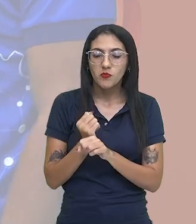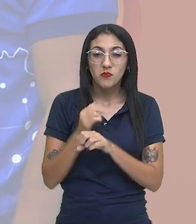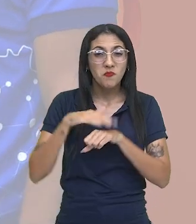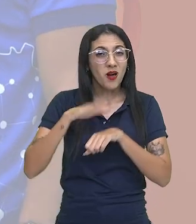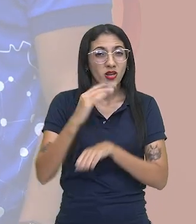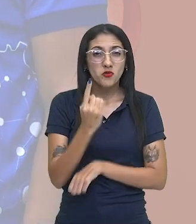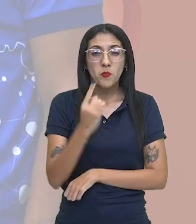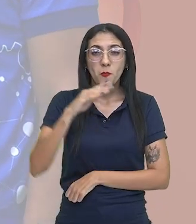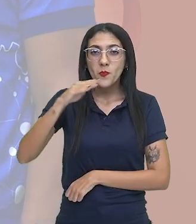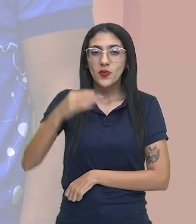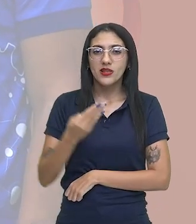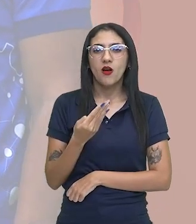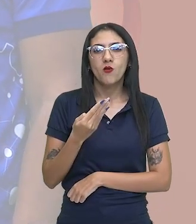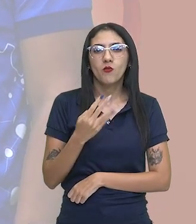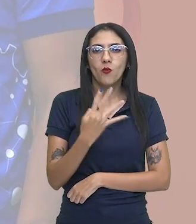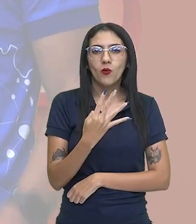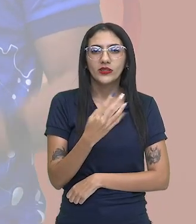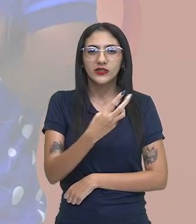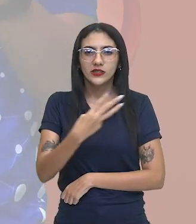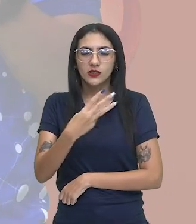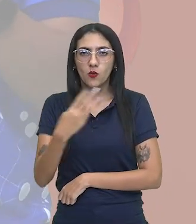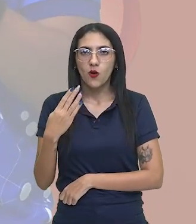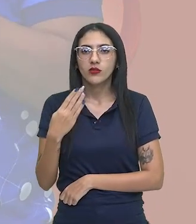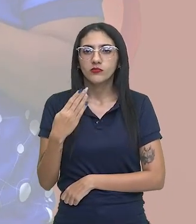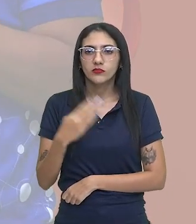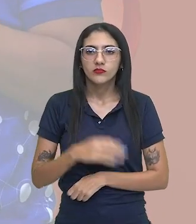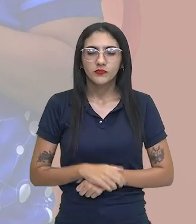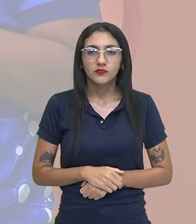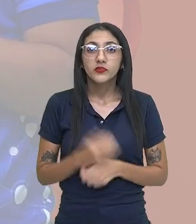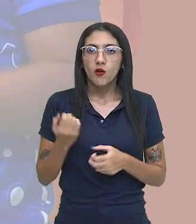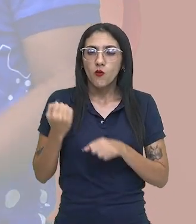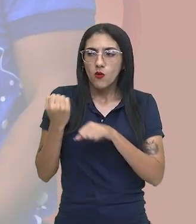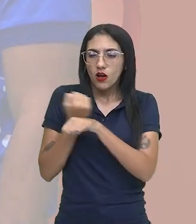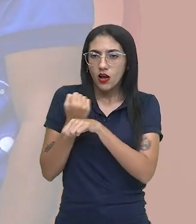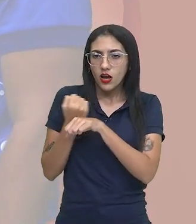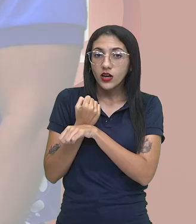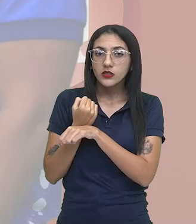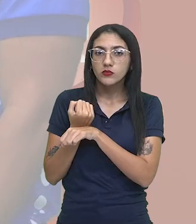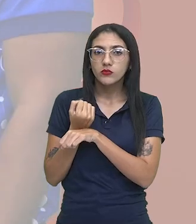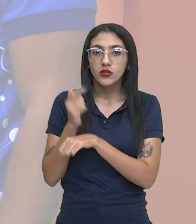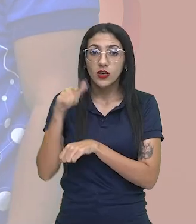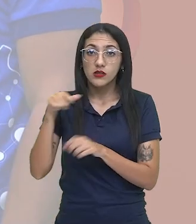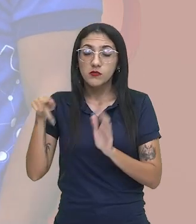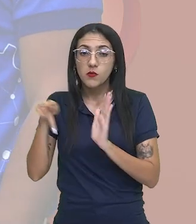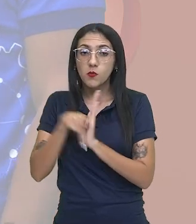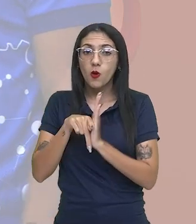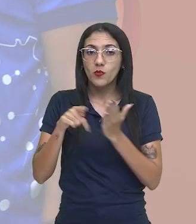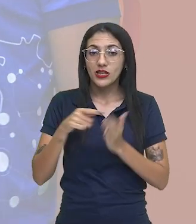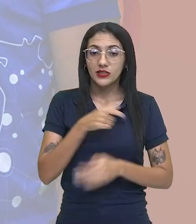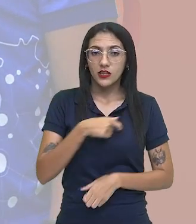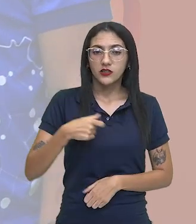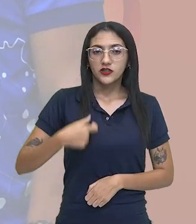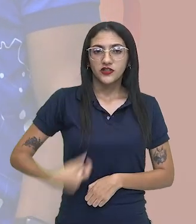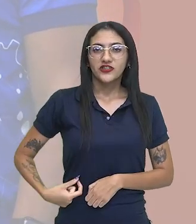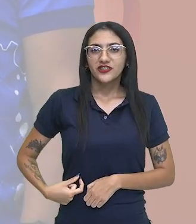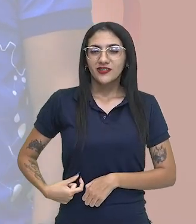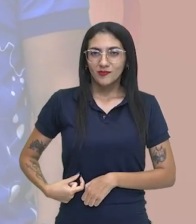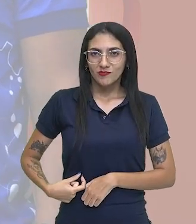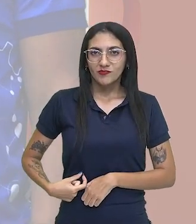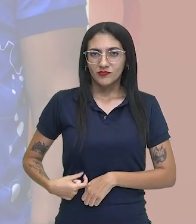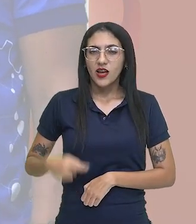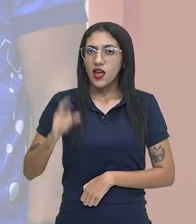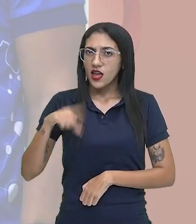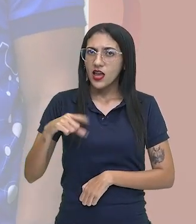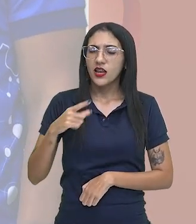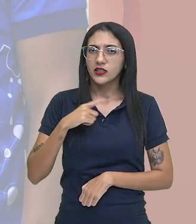1 bilhão 400 milhões de pessoas. Durante muito tempo, pessoal, a China é que foi o país com